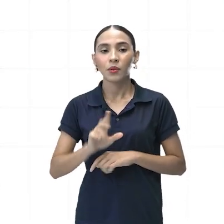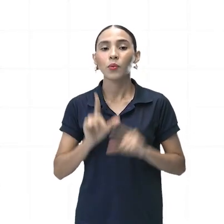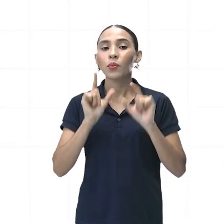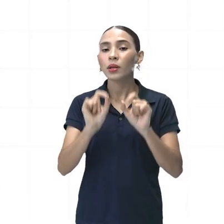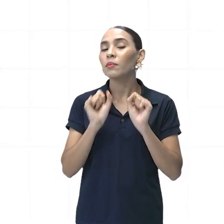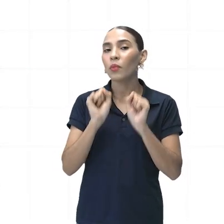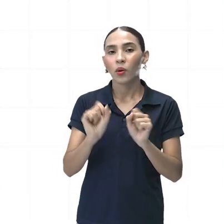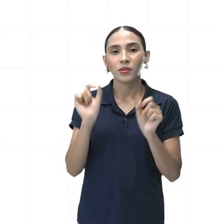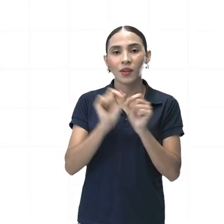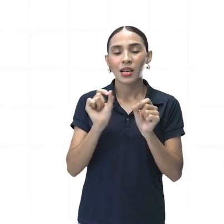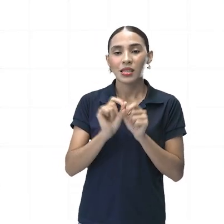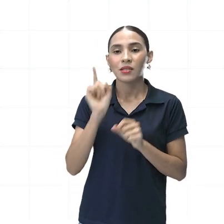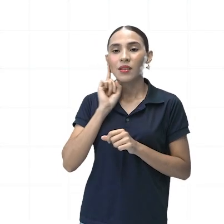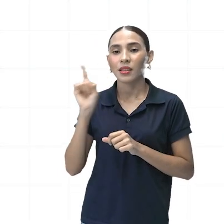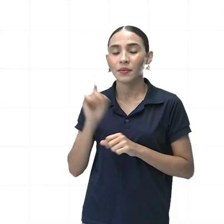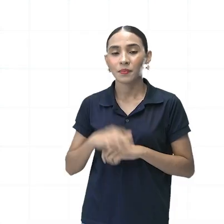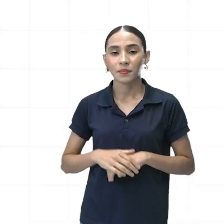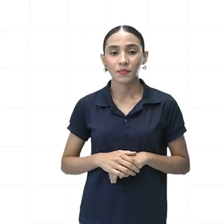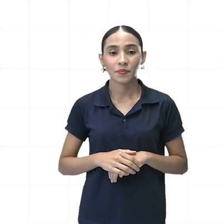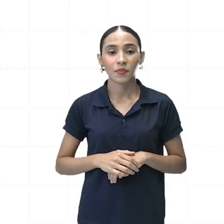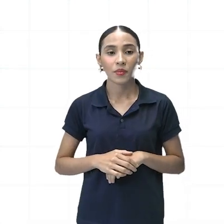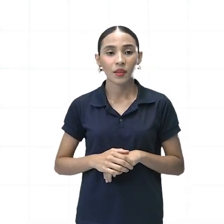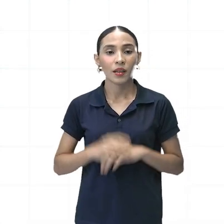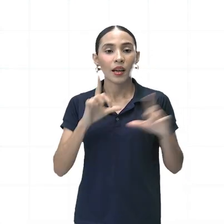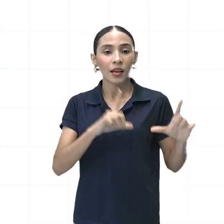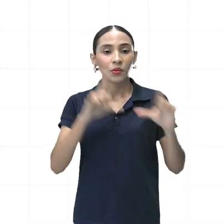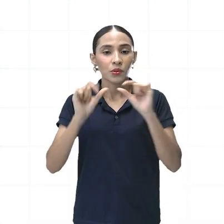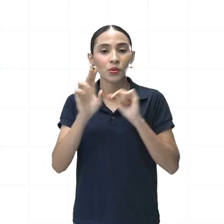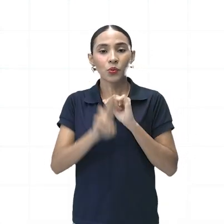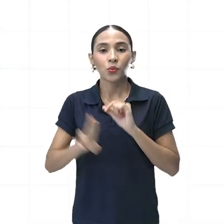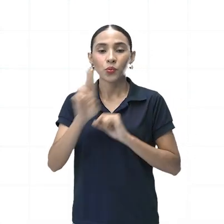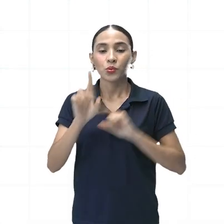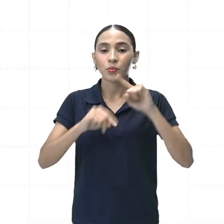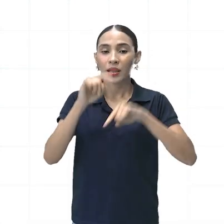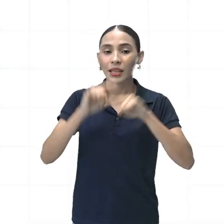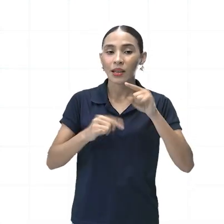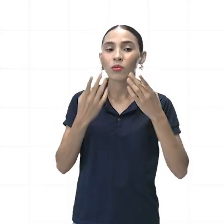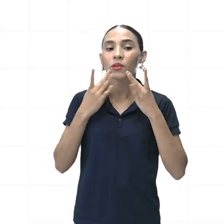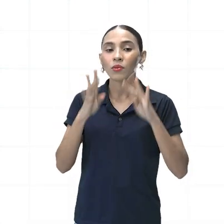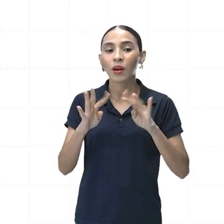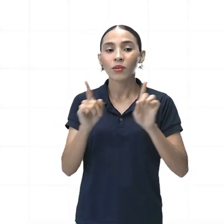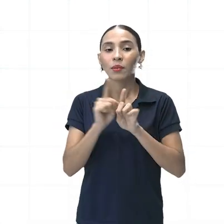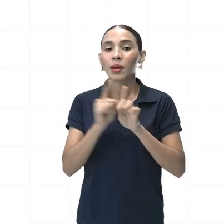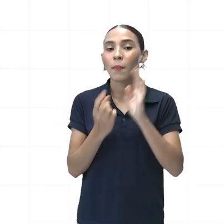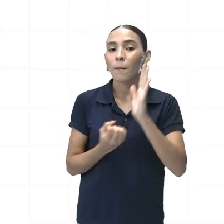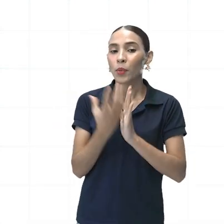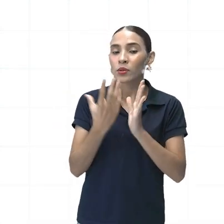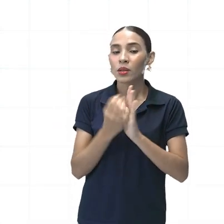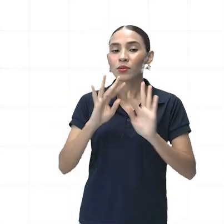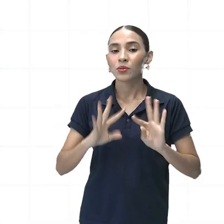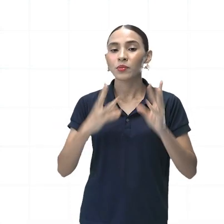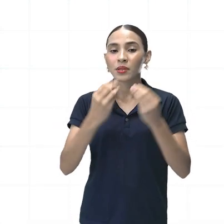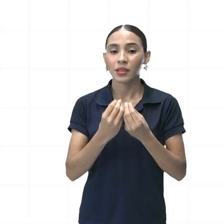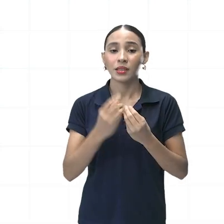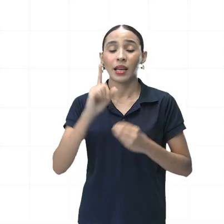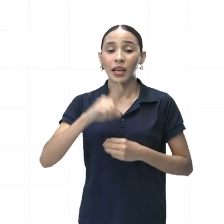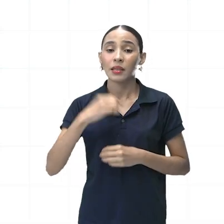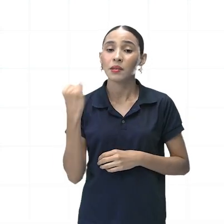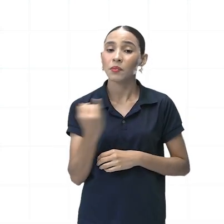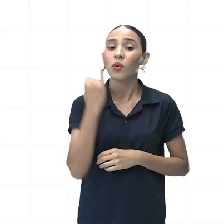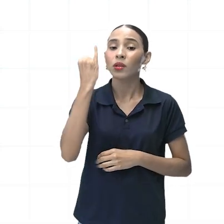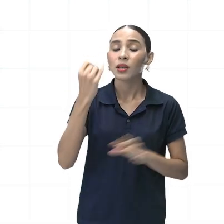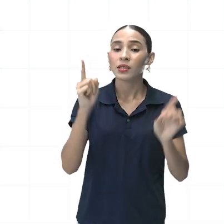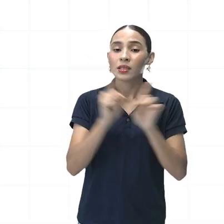pode ser feito? Reduzir o consumo de recursos naturais e a produção de resíduos, e isso